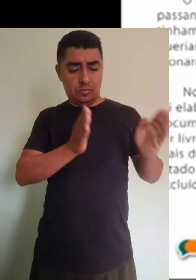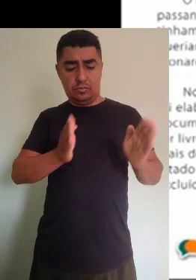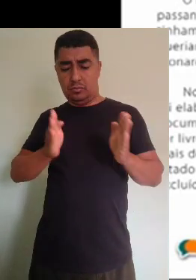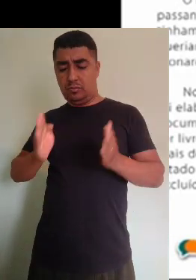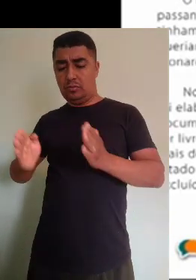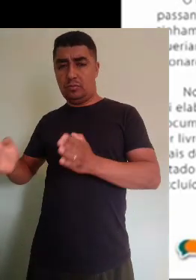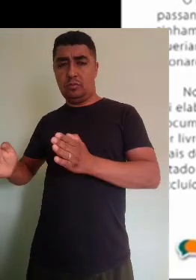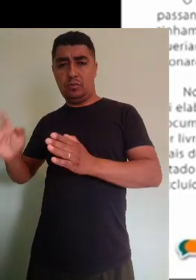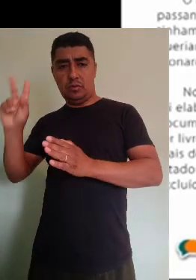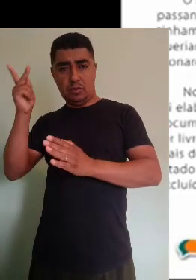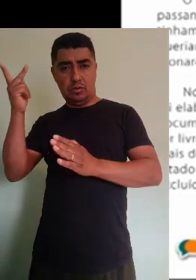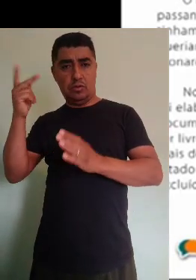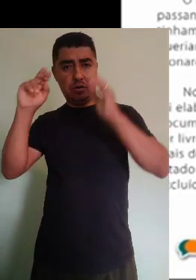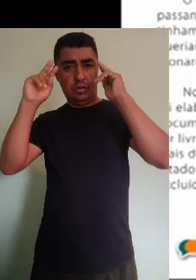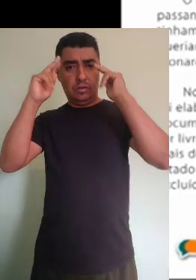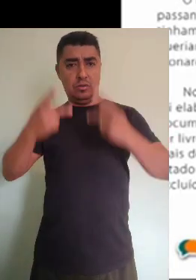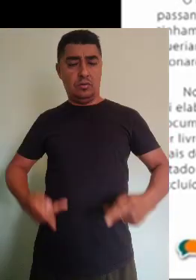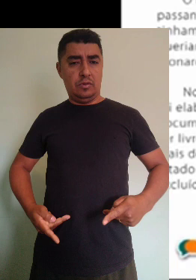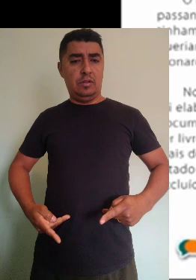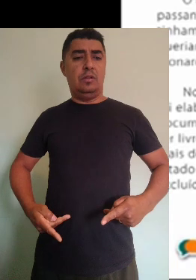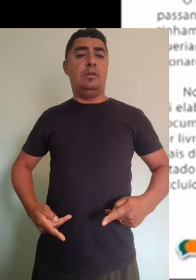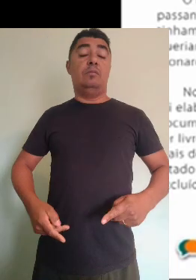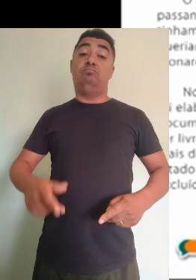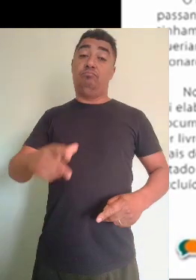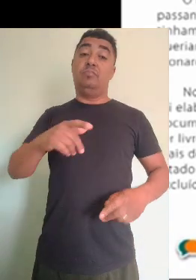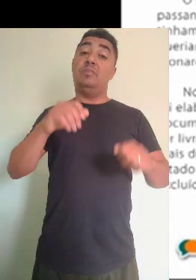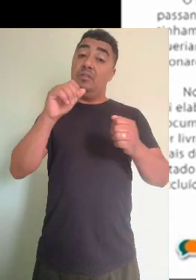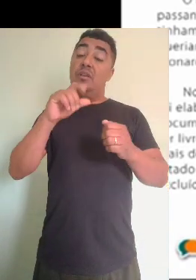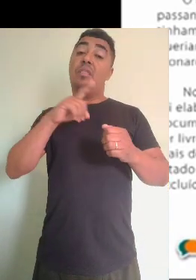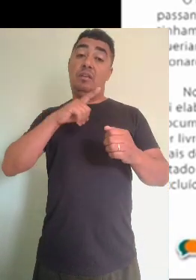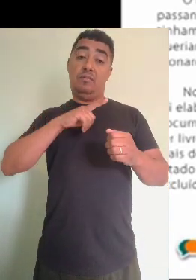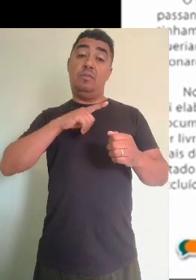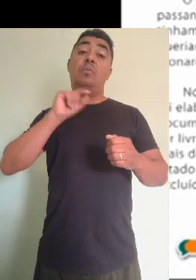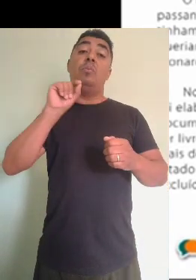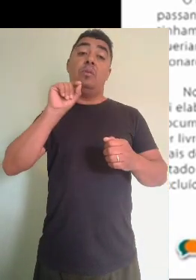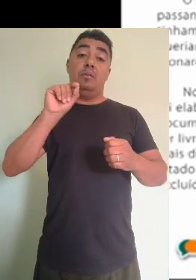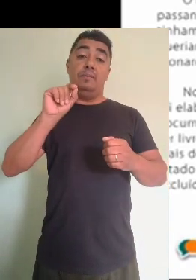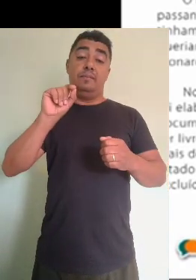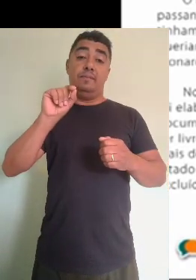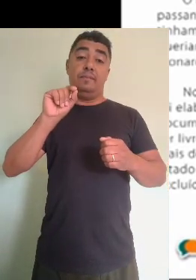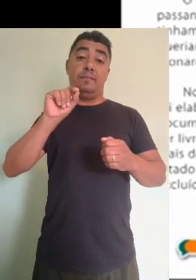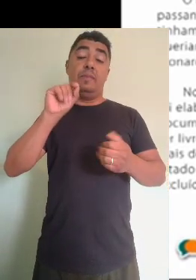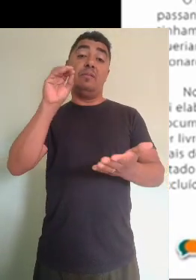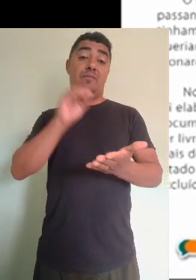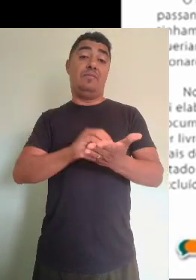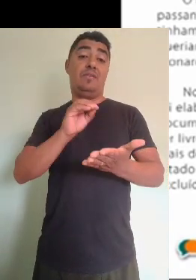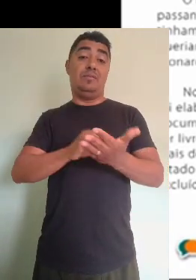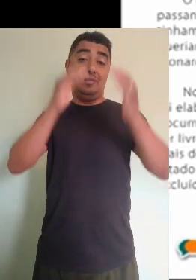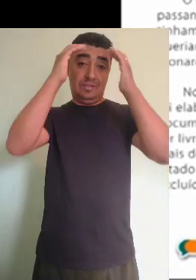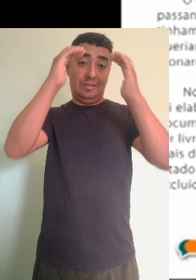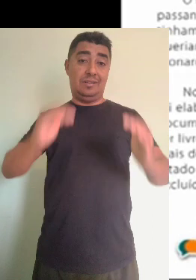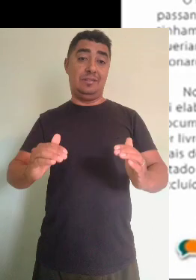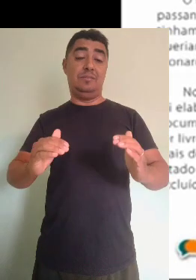humanidade, ocorreram e ainda ocorrem vários casos de desrespeito às pessoas. Geralmente